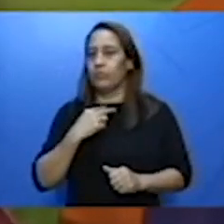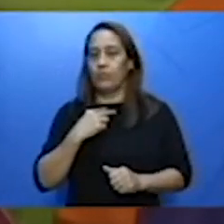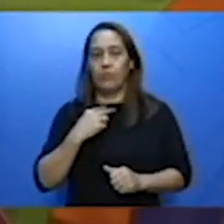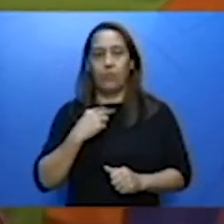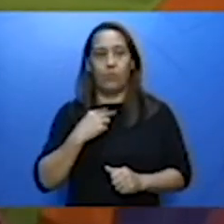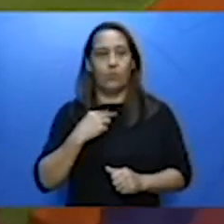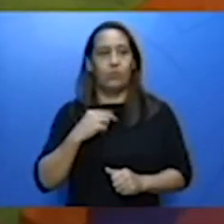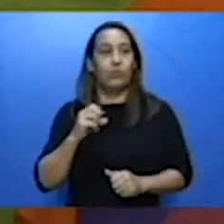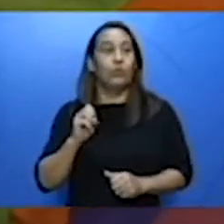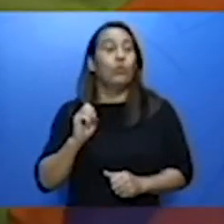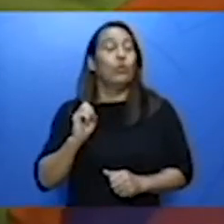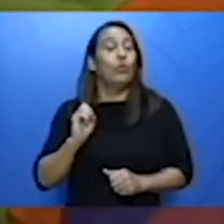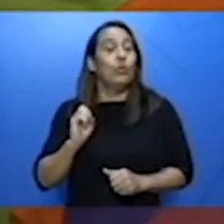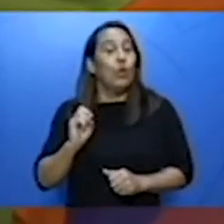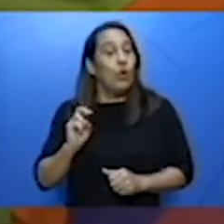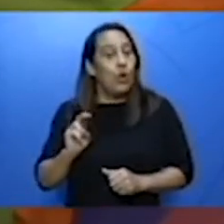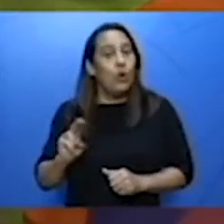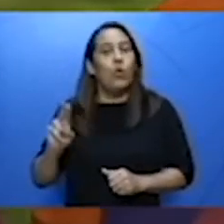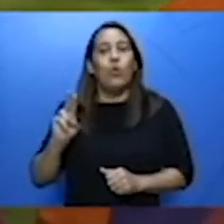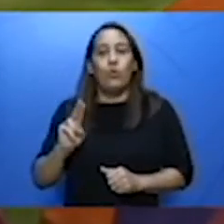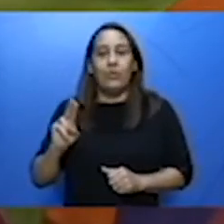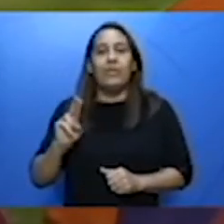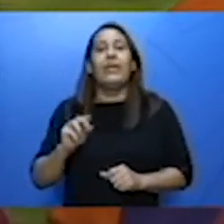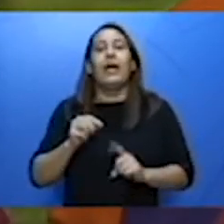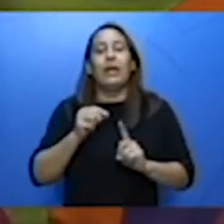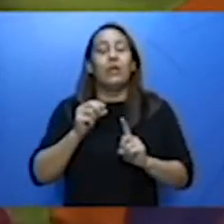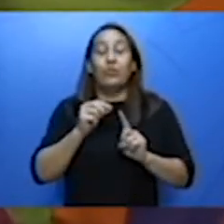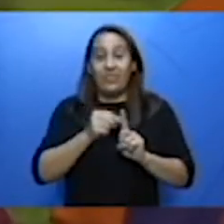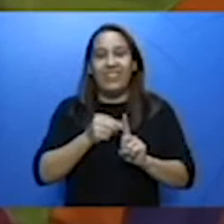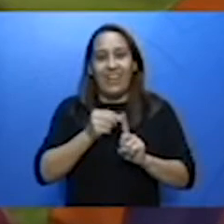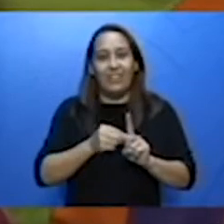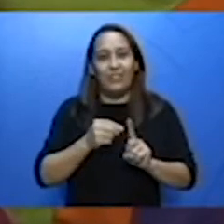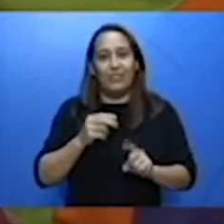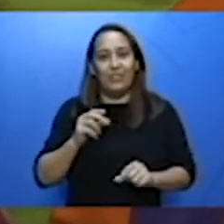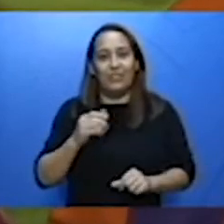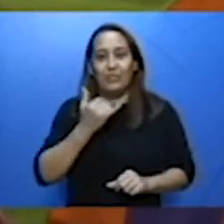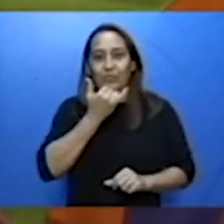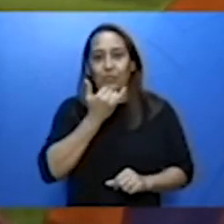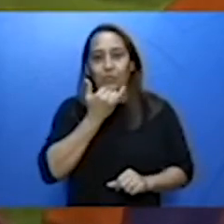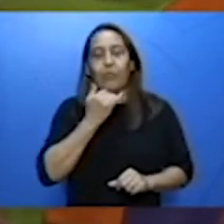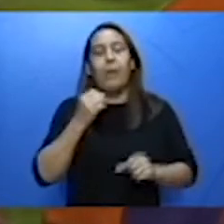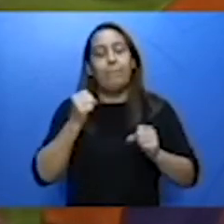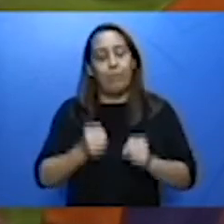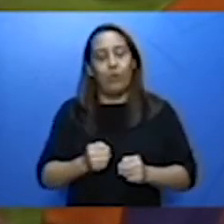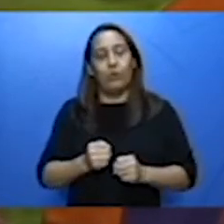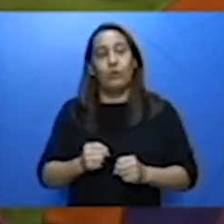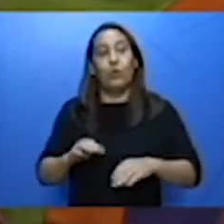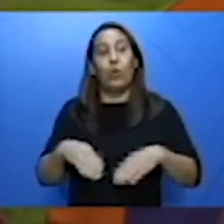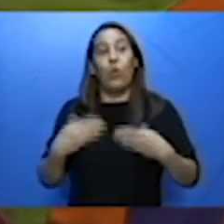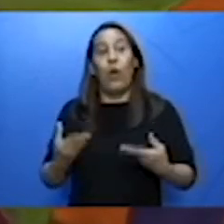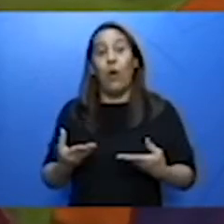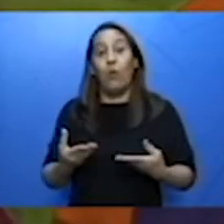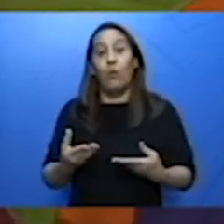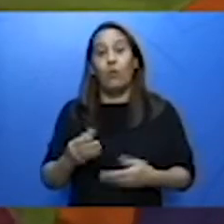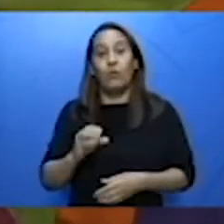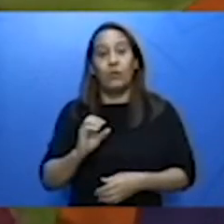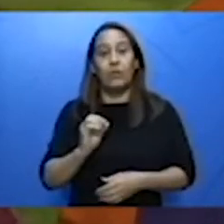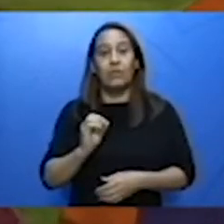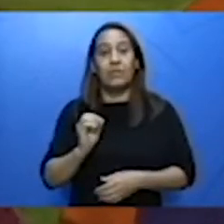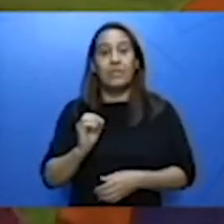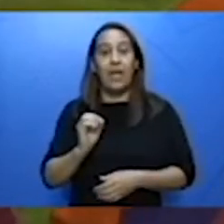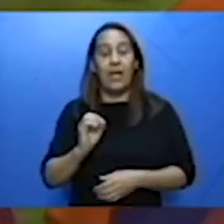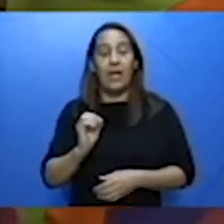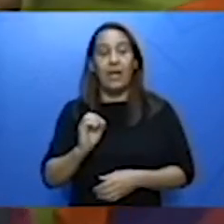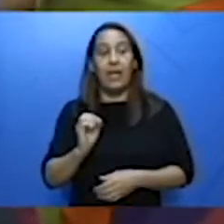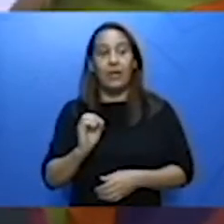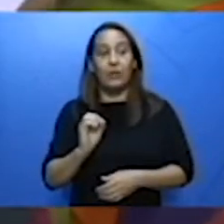A unidade do 10 pode. Pensa aí, quem é a unidade do 10, gente? 10,